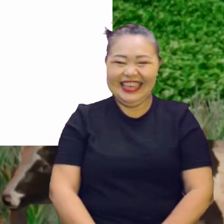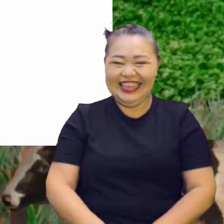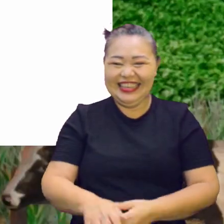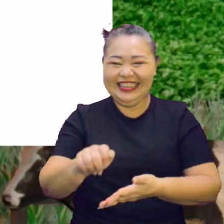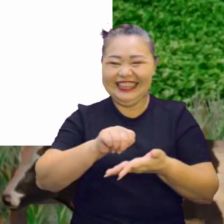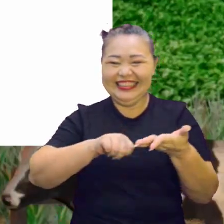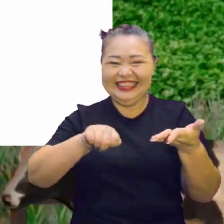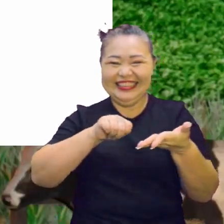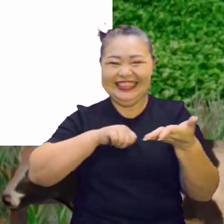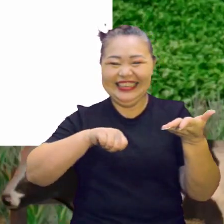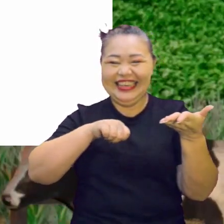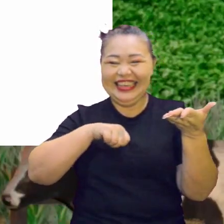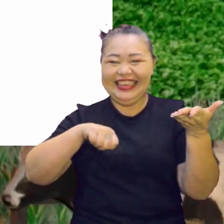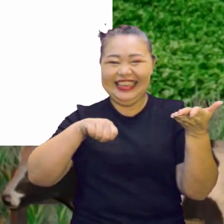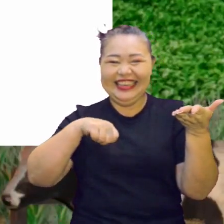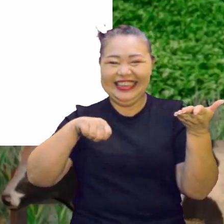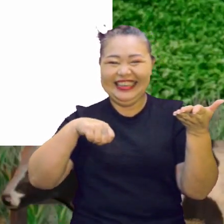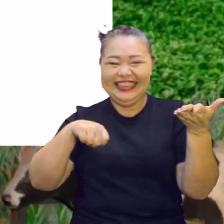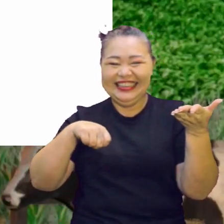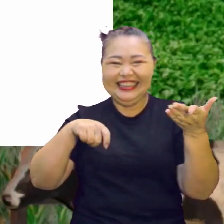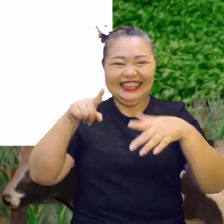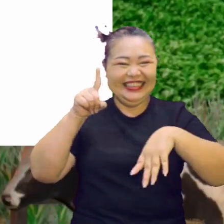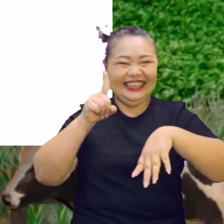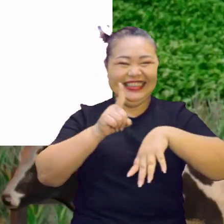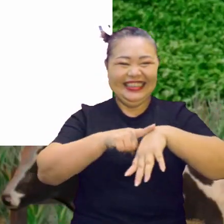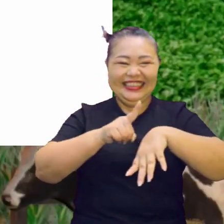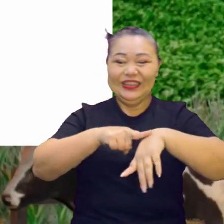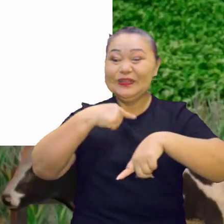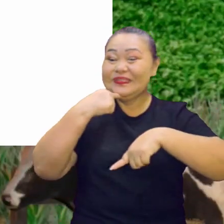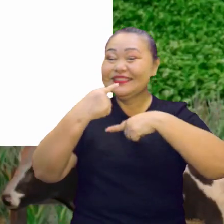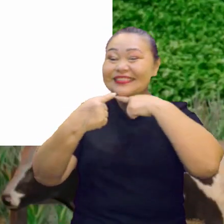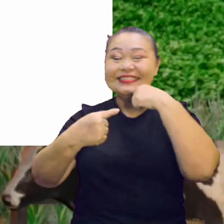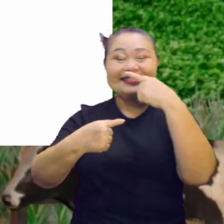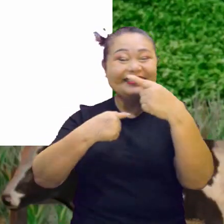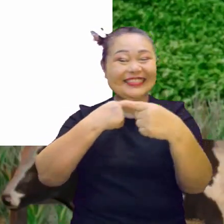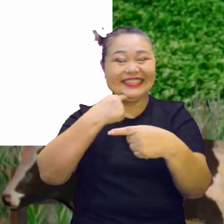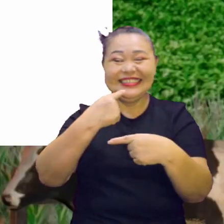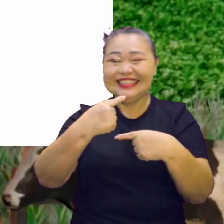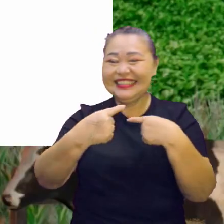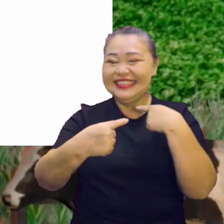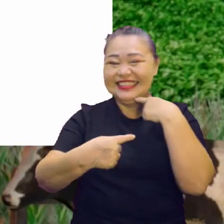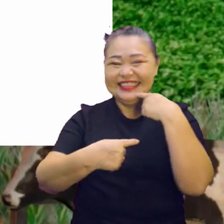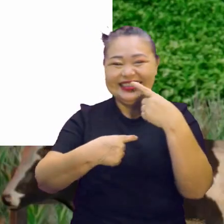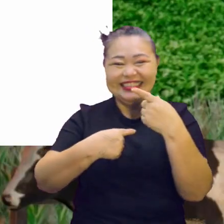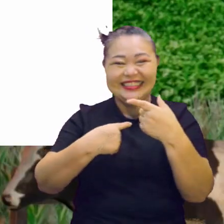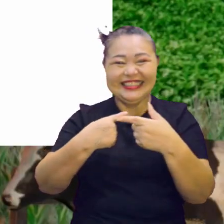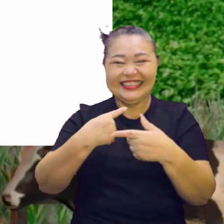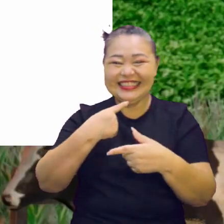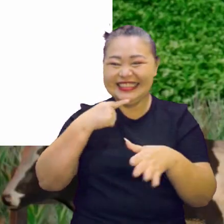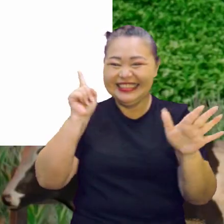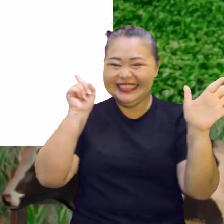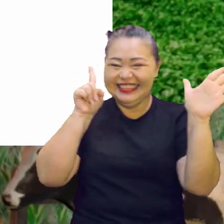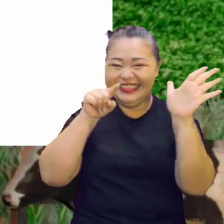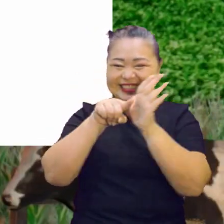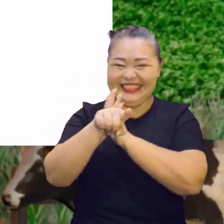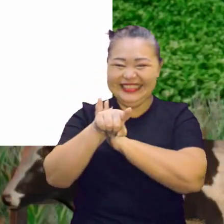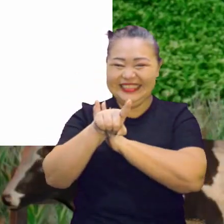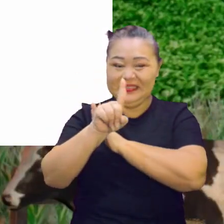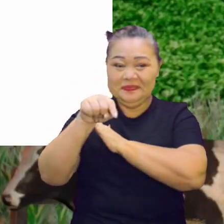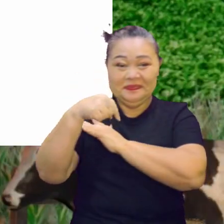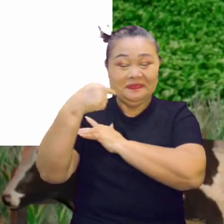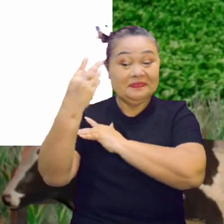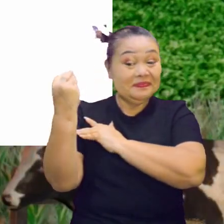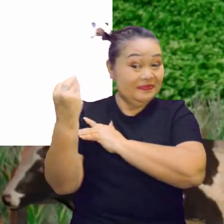queridos, agora é a hora de tirar as dúvidas. O tio vai mostrar as perguntas. Quando eu colocar a resposta, eu